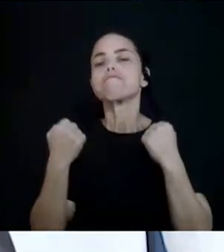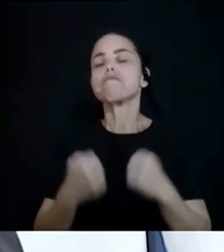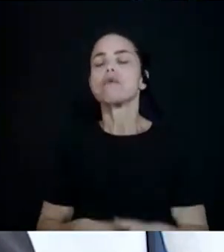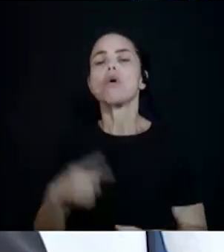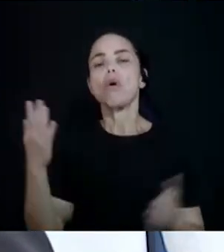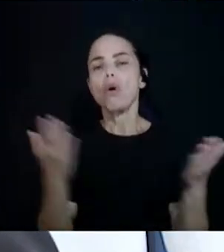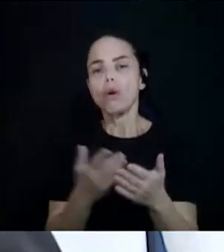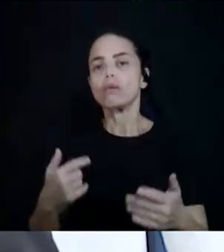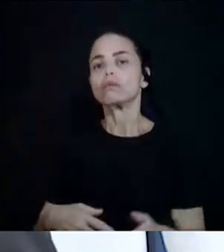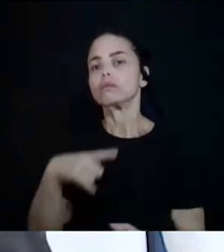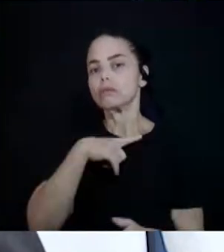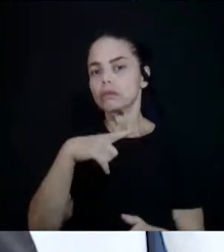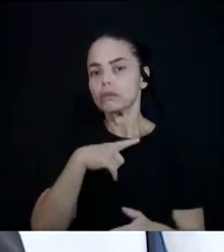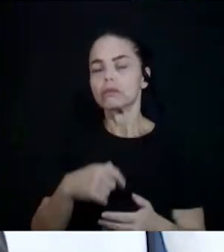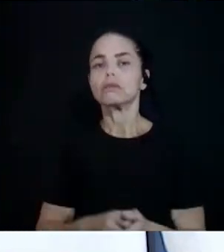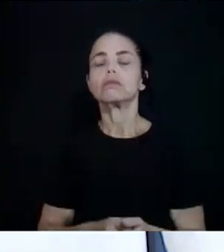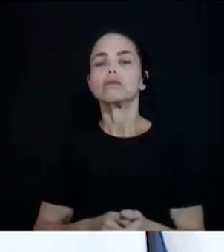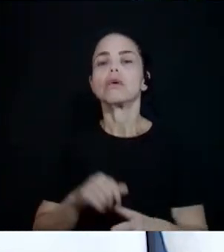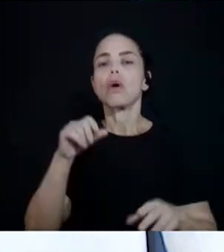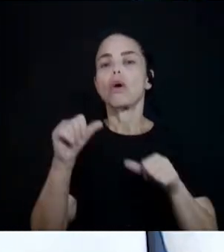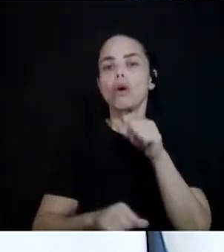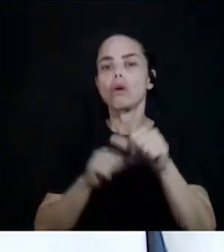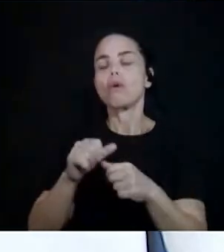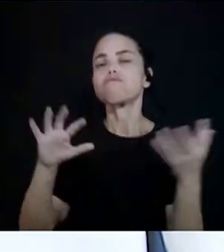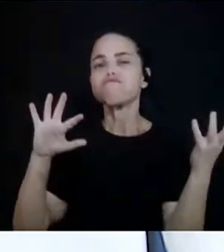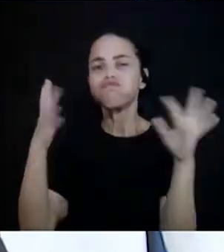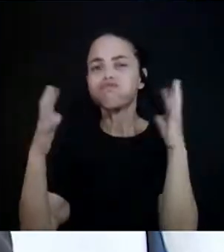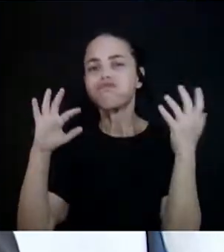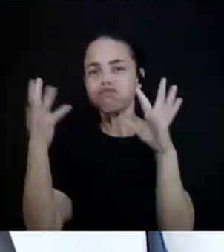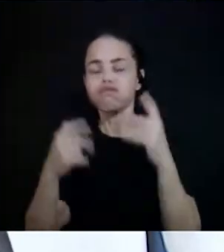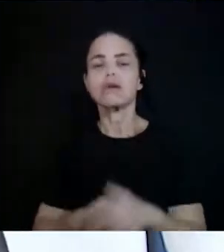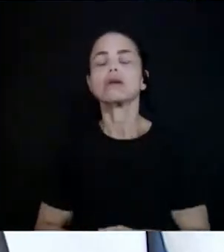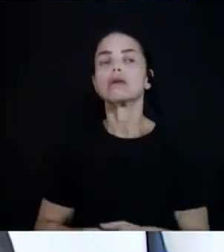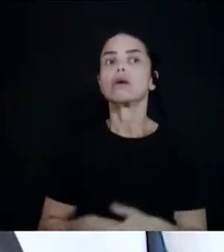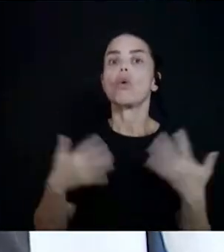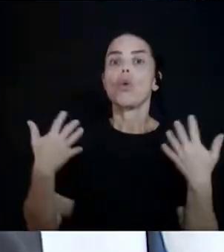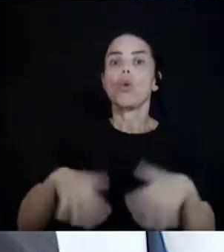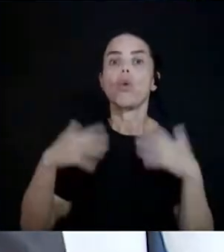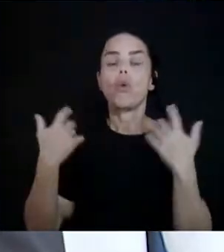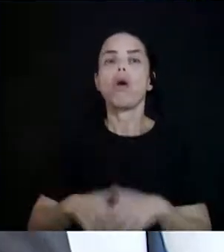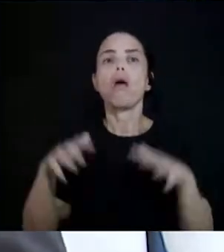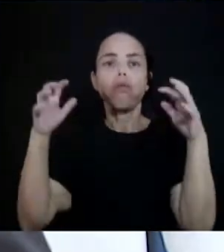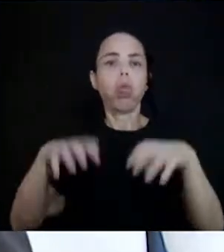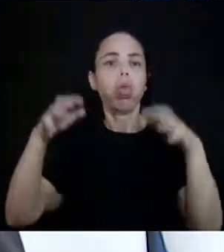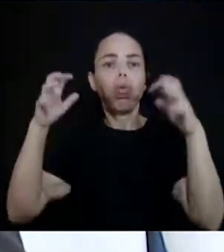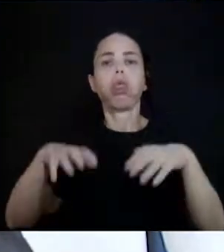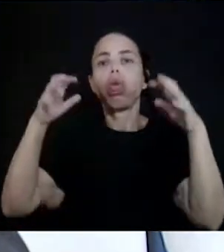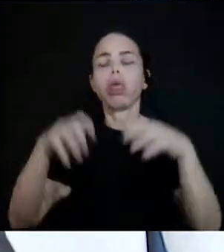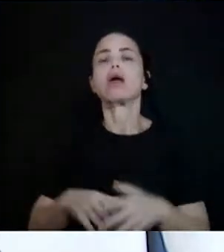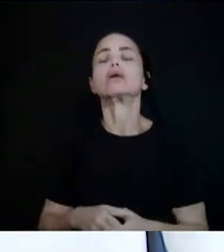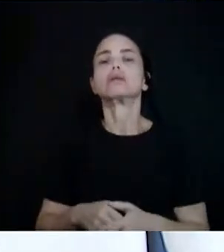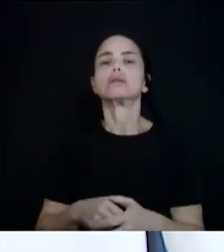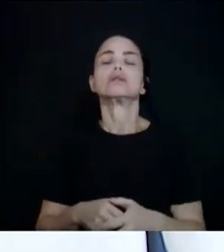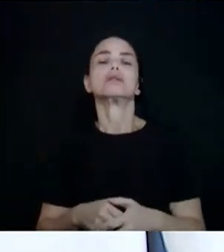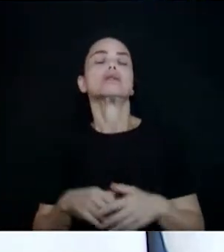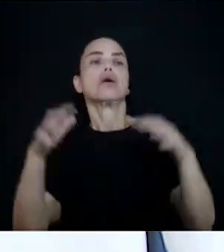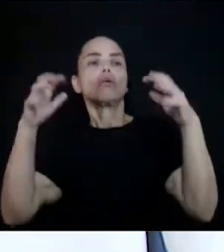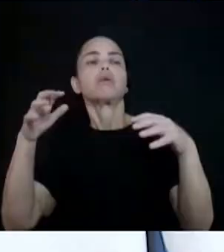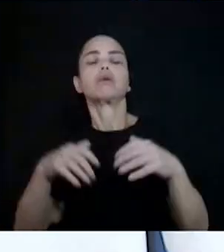aí grandes mudanças climáticas, um volume muito grande de chuva que cai em curto espaço de tempo,